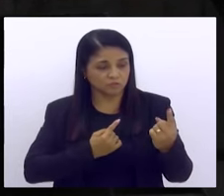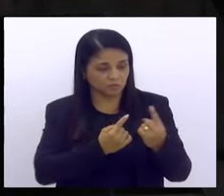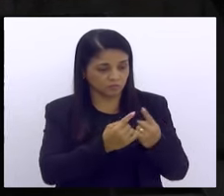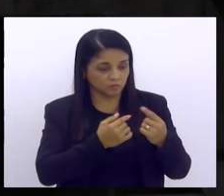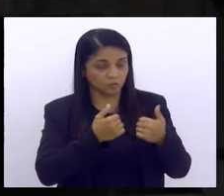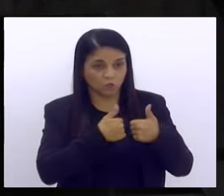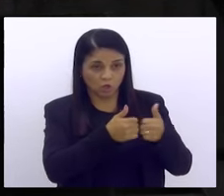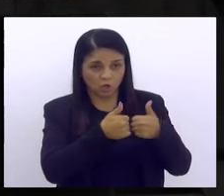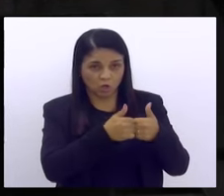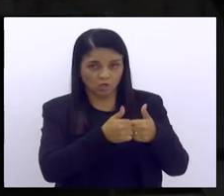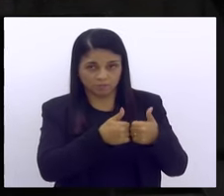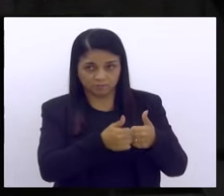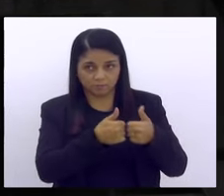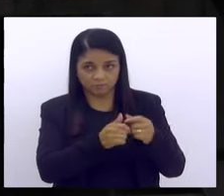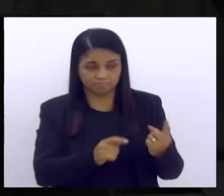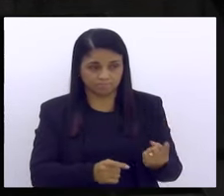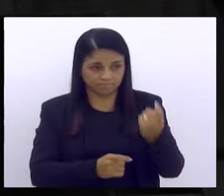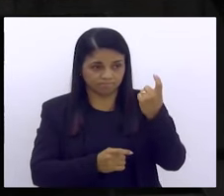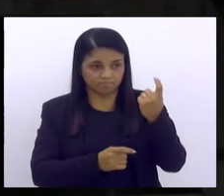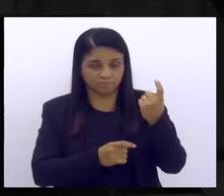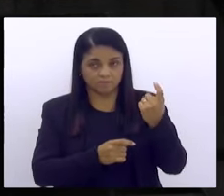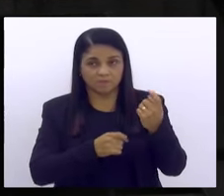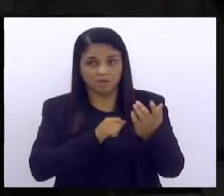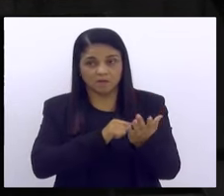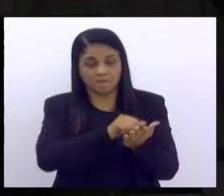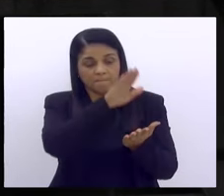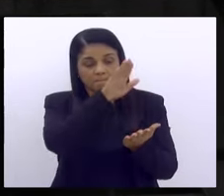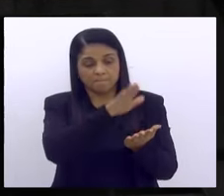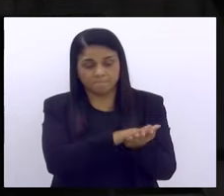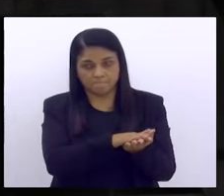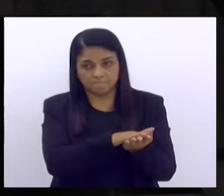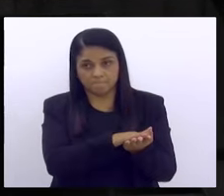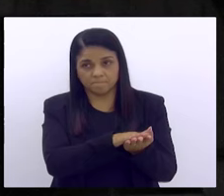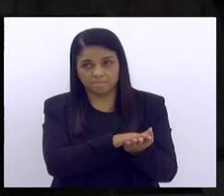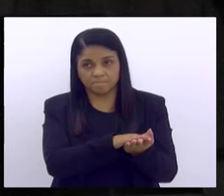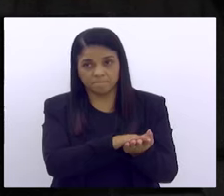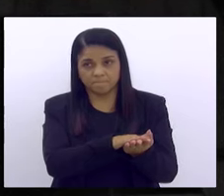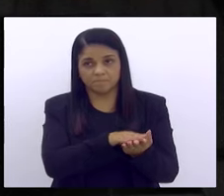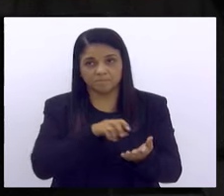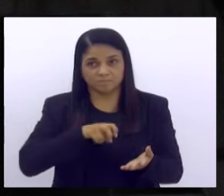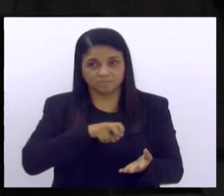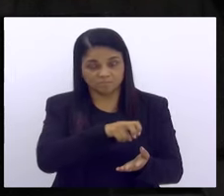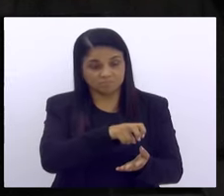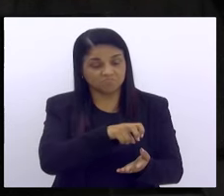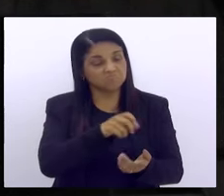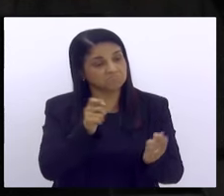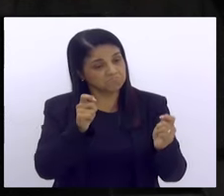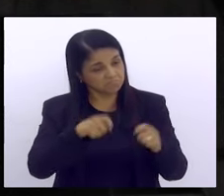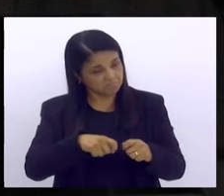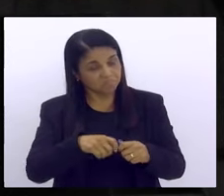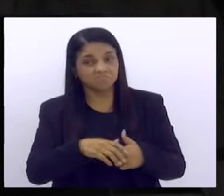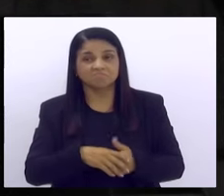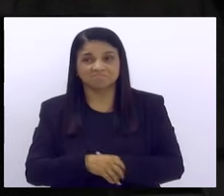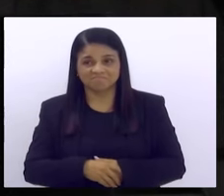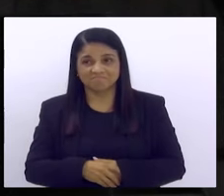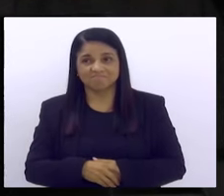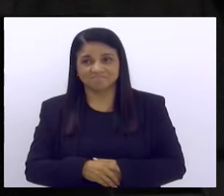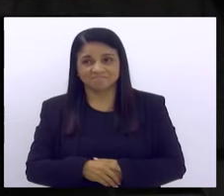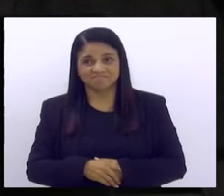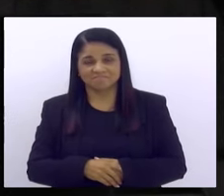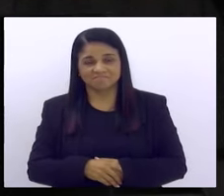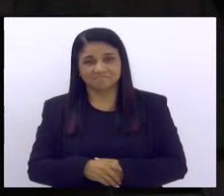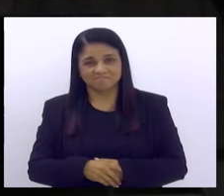ônibus, com a finalidade de aplicar autuações aos infratores, é legal. Tem que se dizer